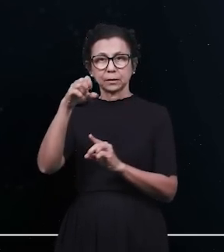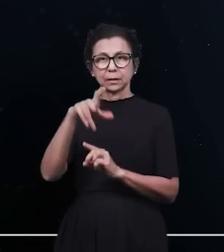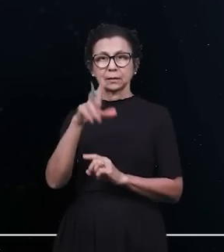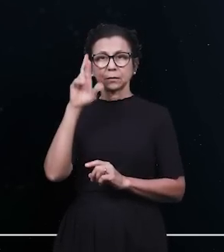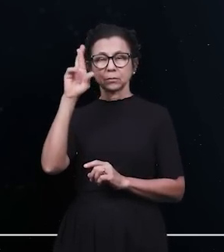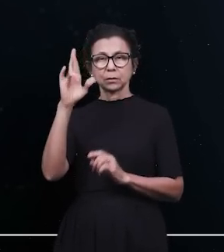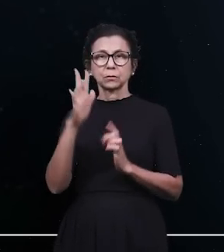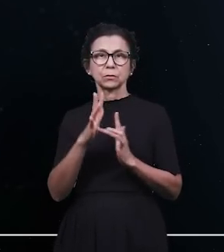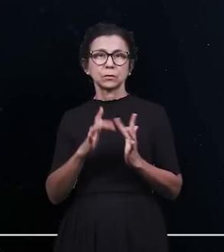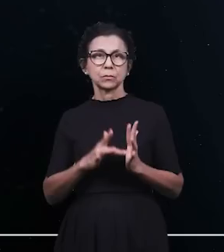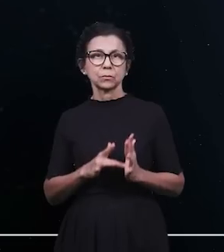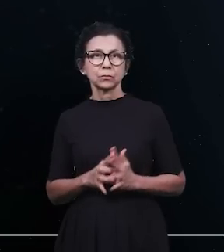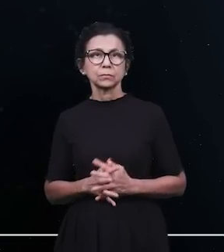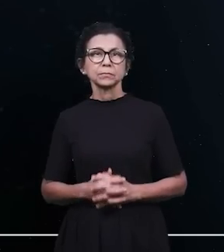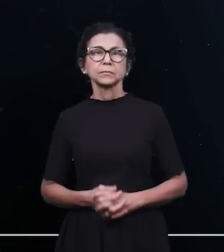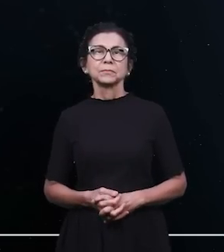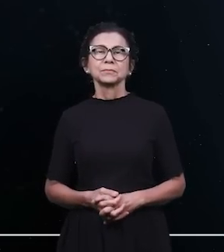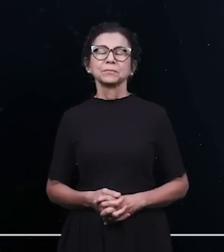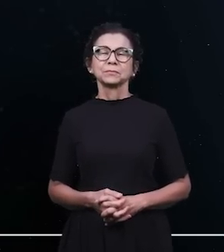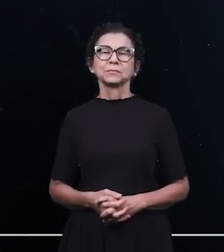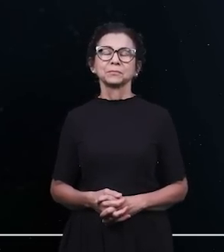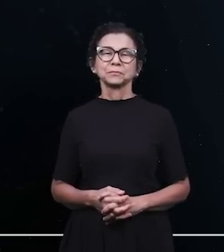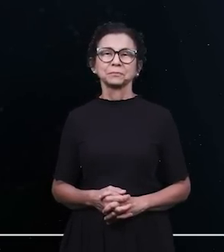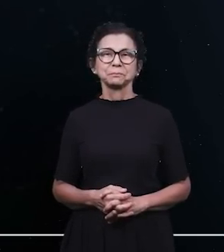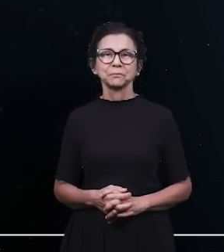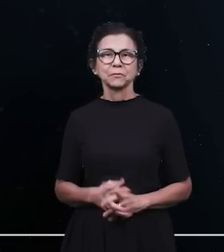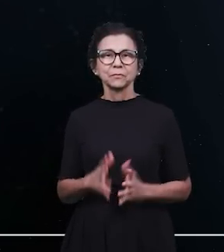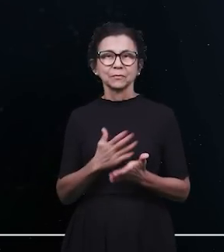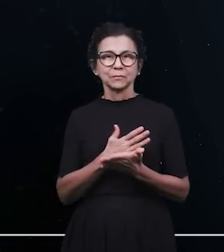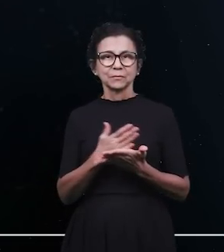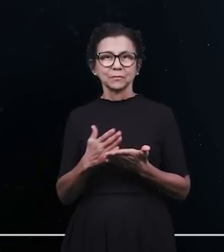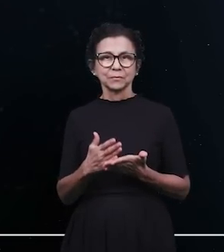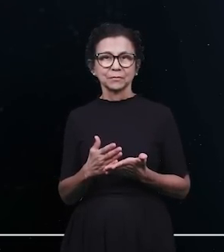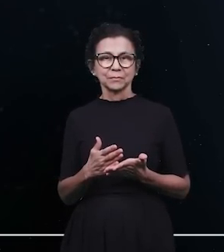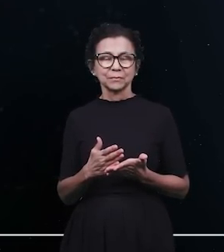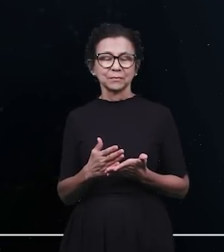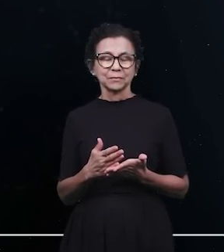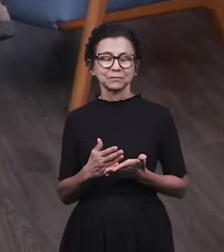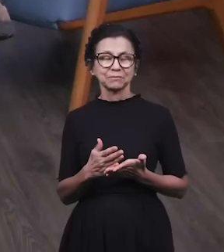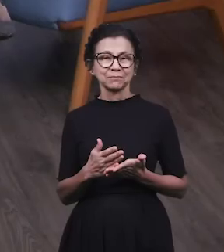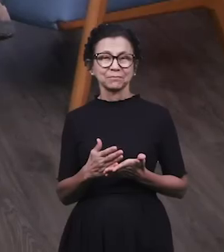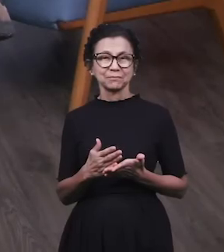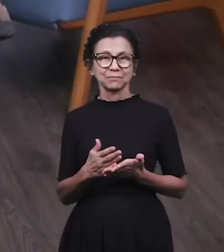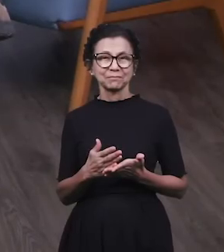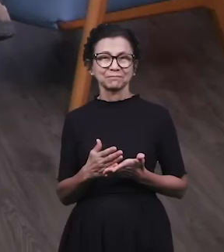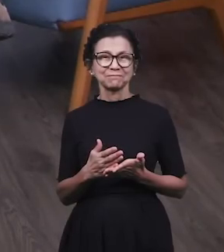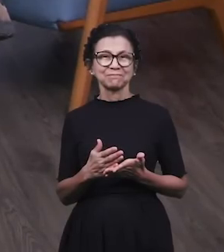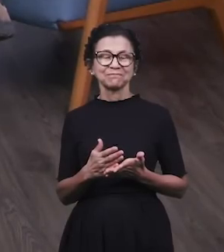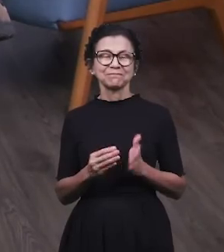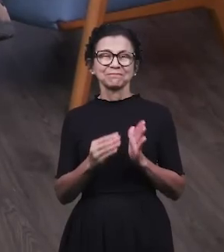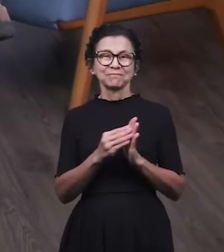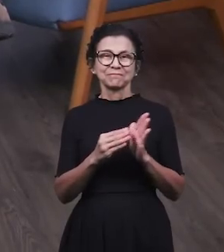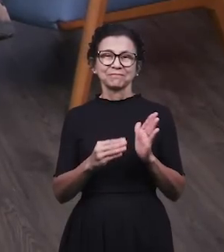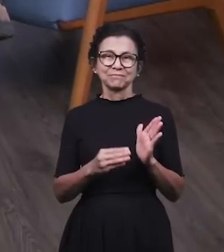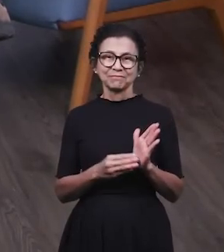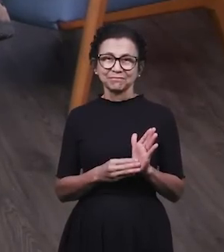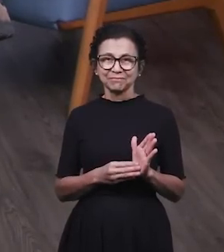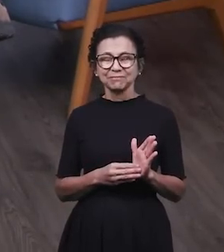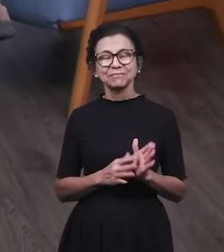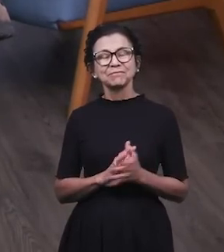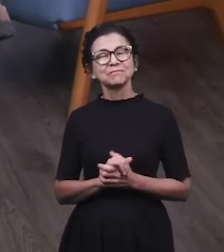sua graça. E é interessante que nós começamos falando da graça e terminamos falando da graça, né? A gente